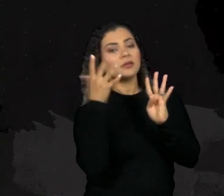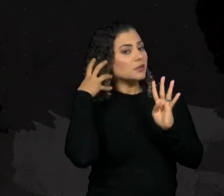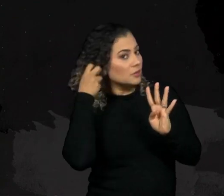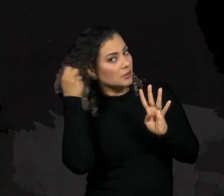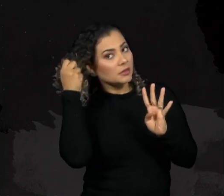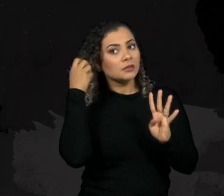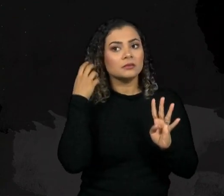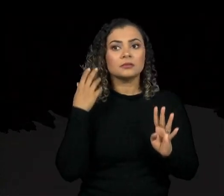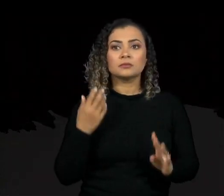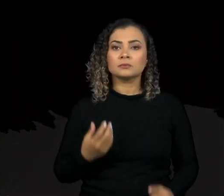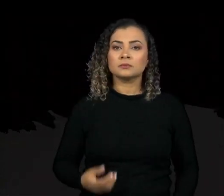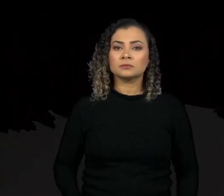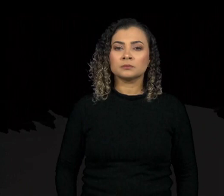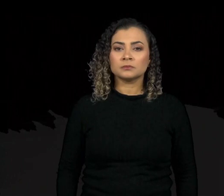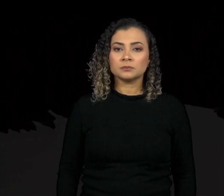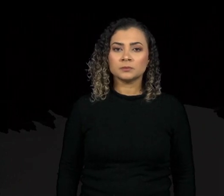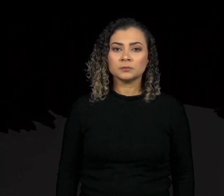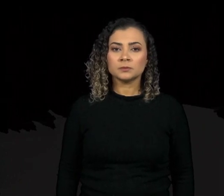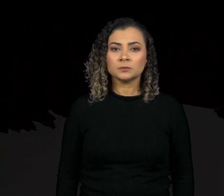cabelo.